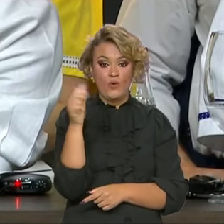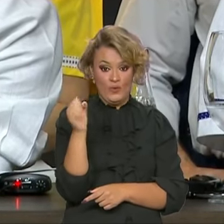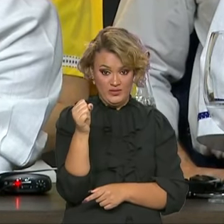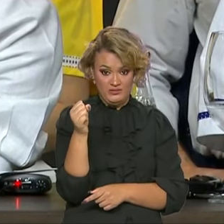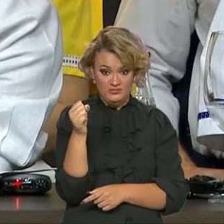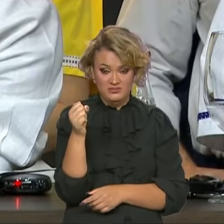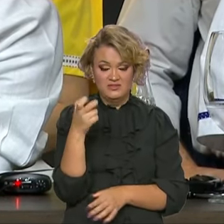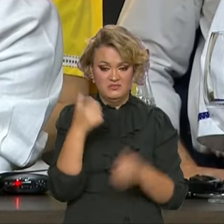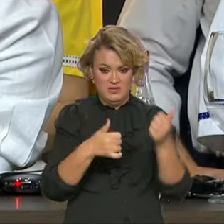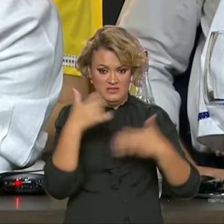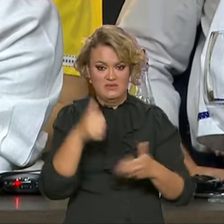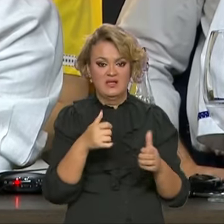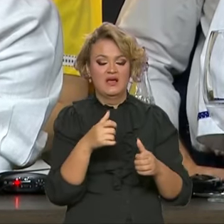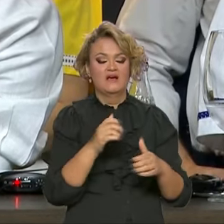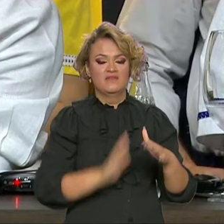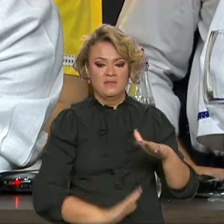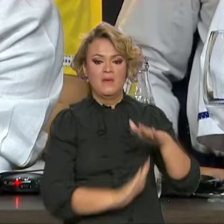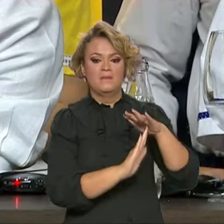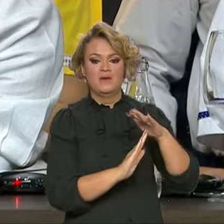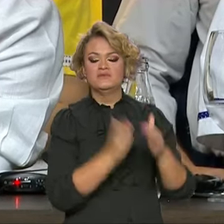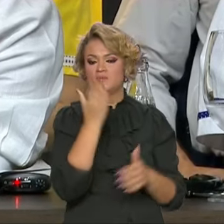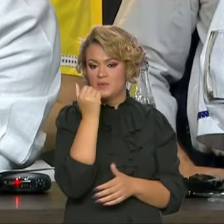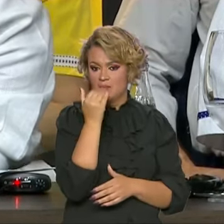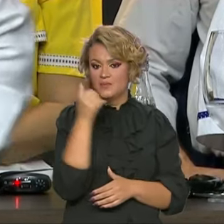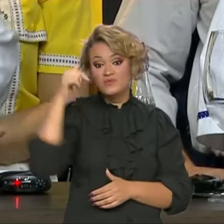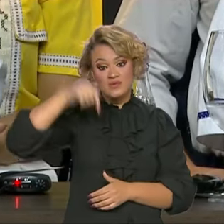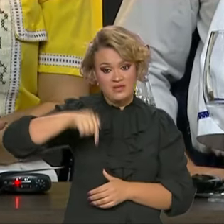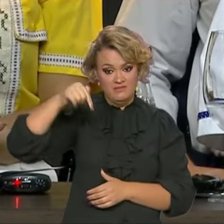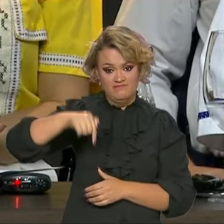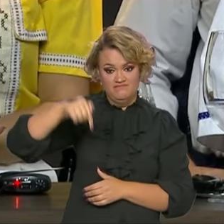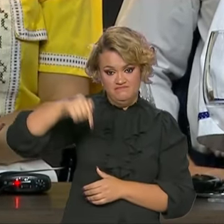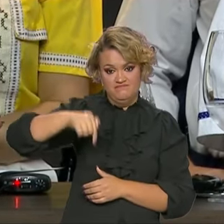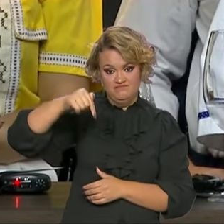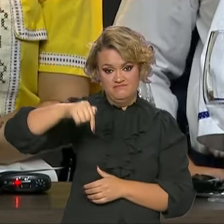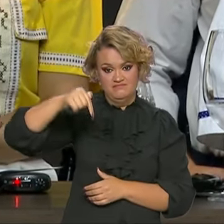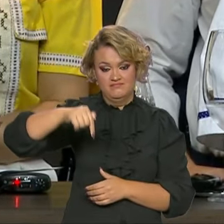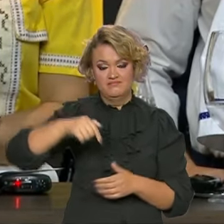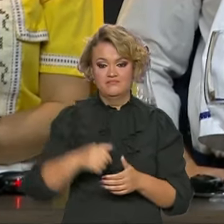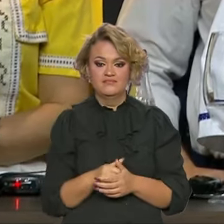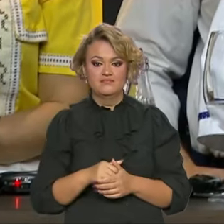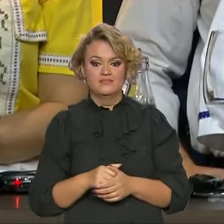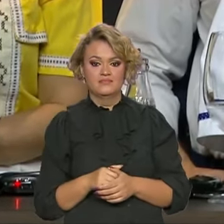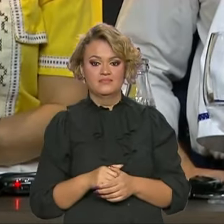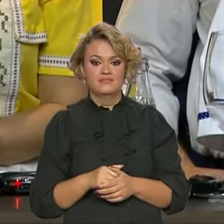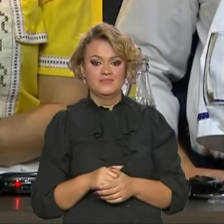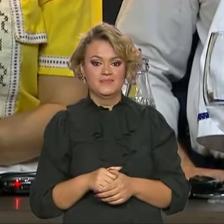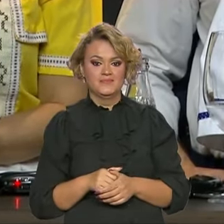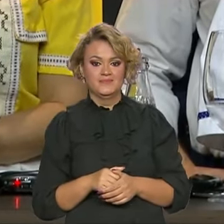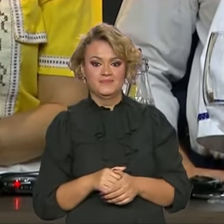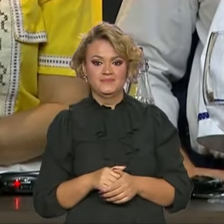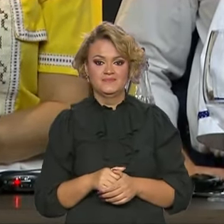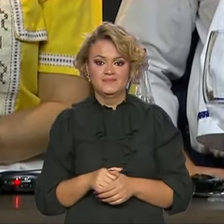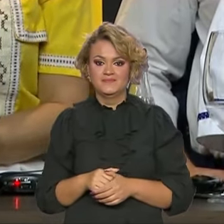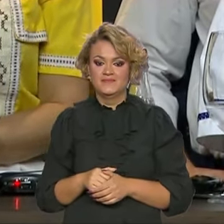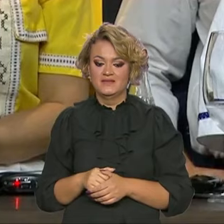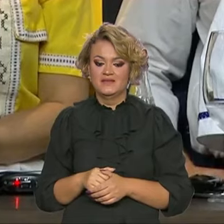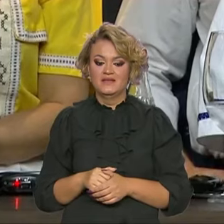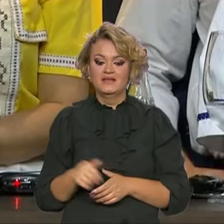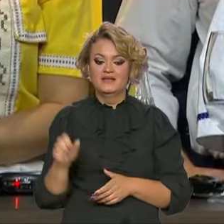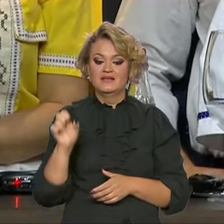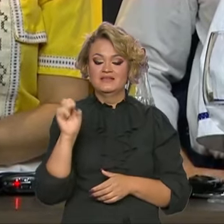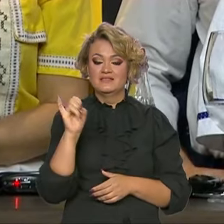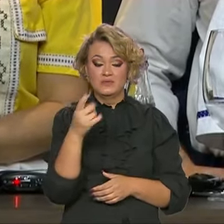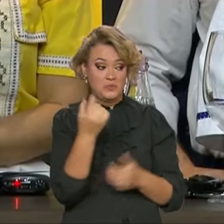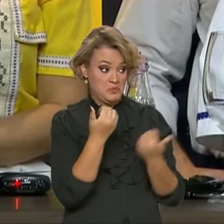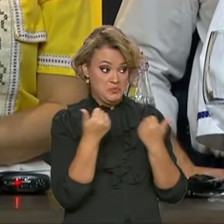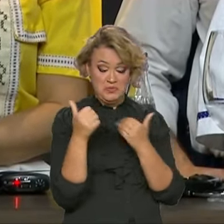os trabalhos para o almoço, aqui mesmo, na dependência do Centro de Convenções. Se todo mundo